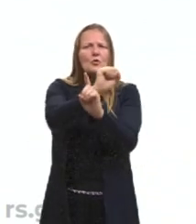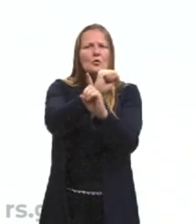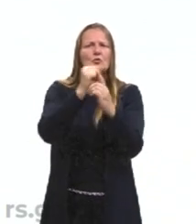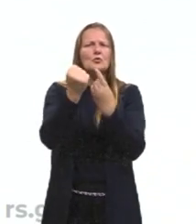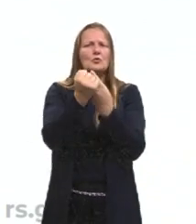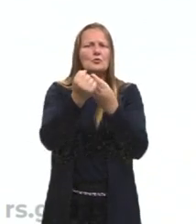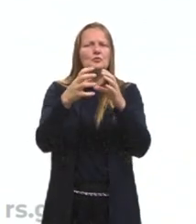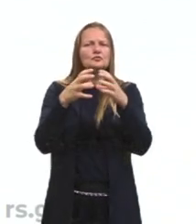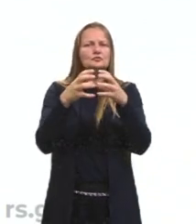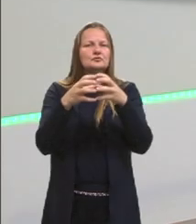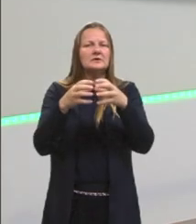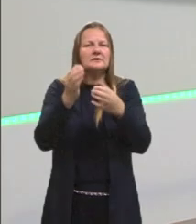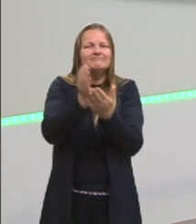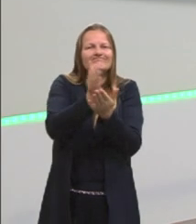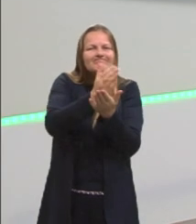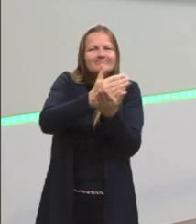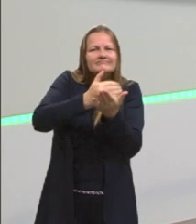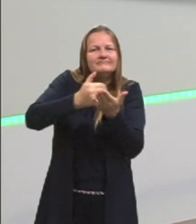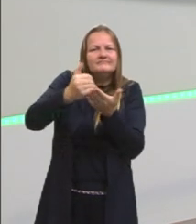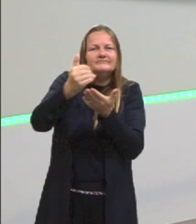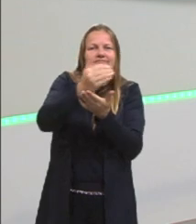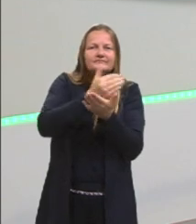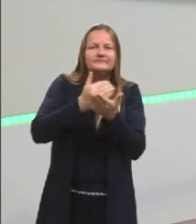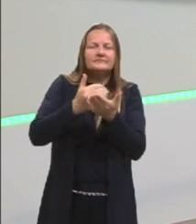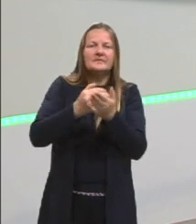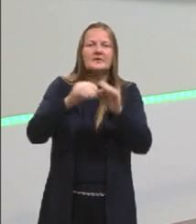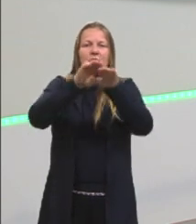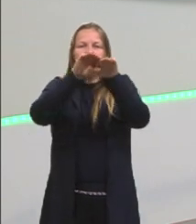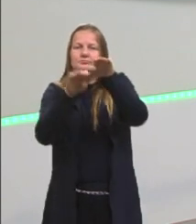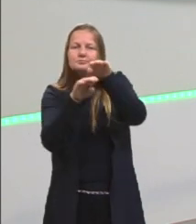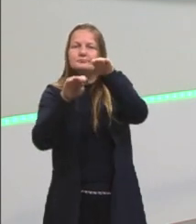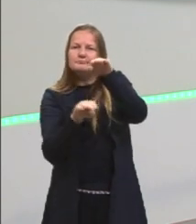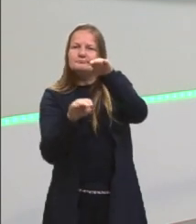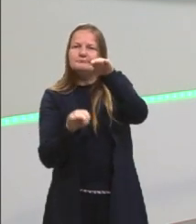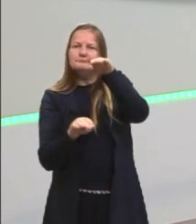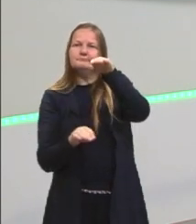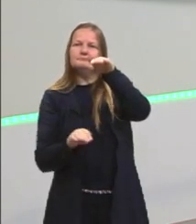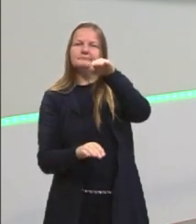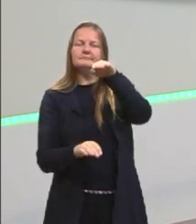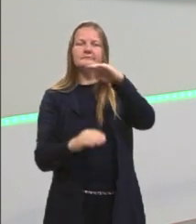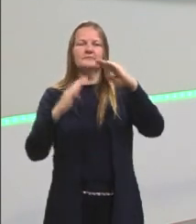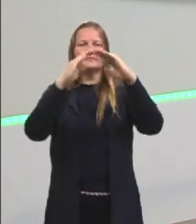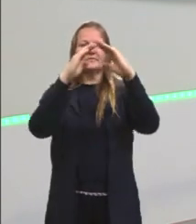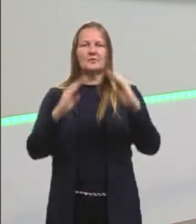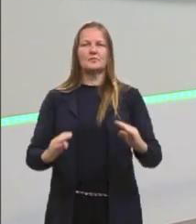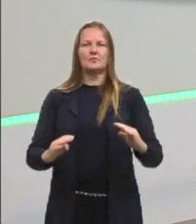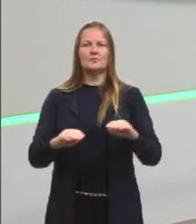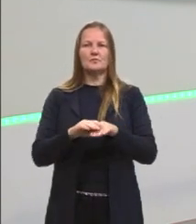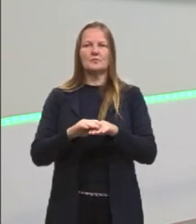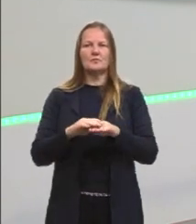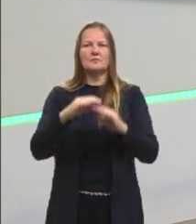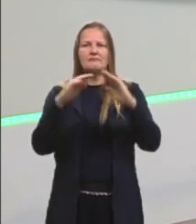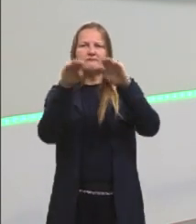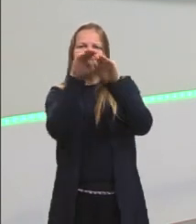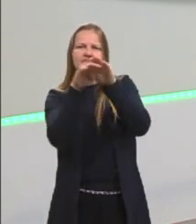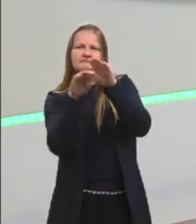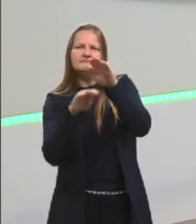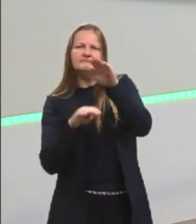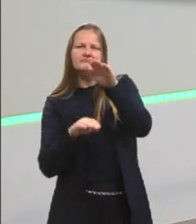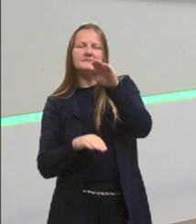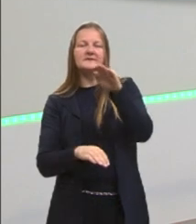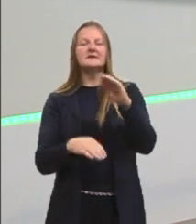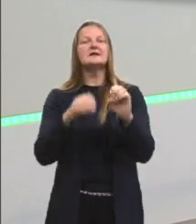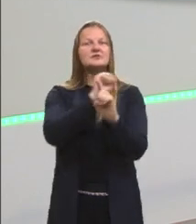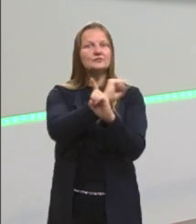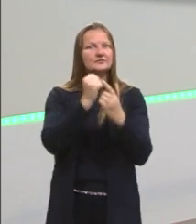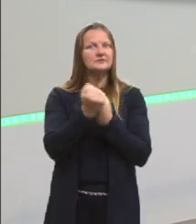a sociedade está estratificada né Por mais que nós achamos que não ou né Há uma